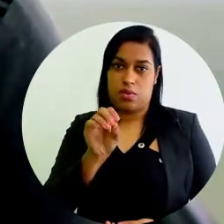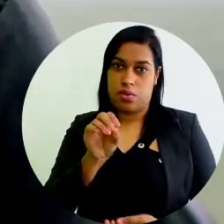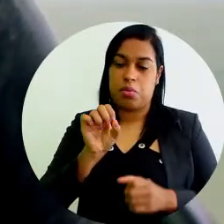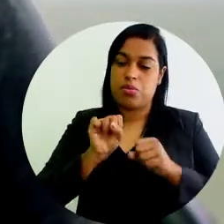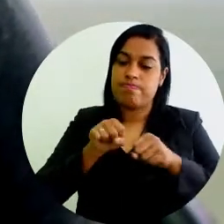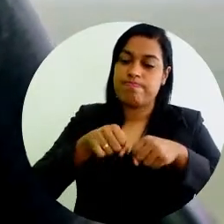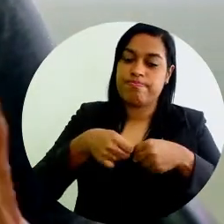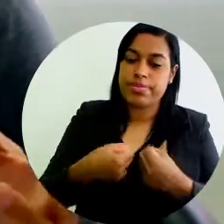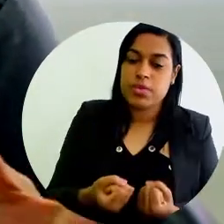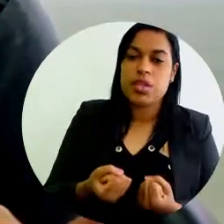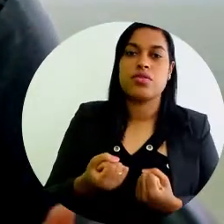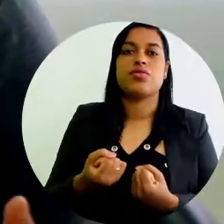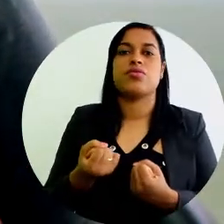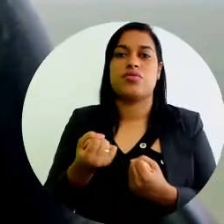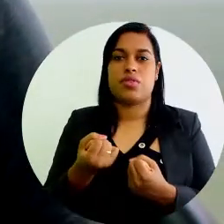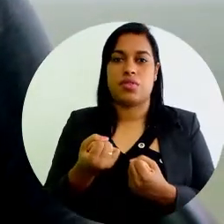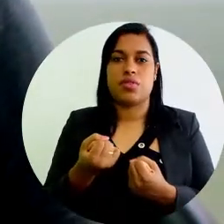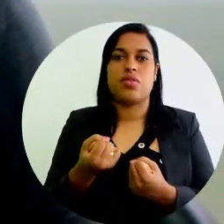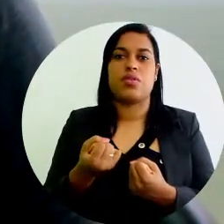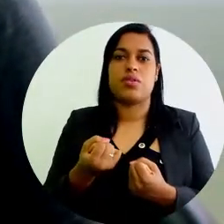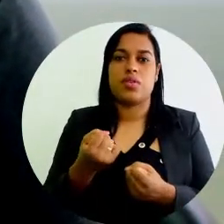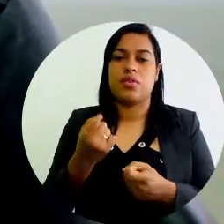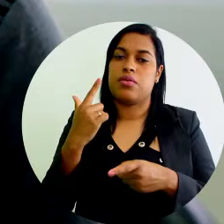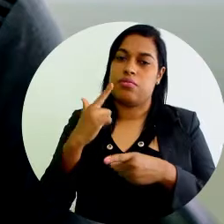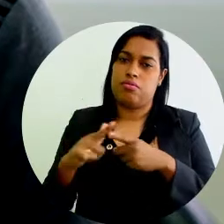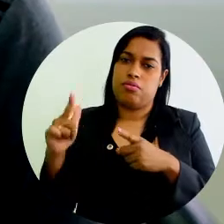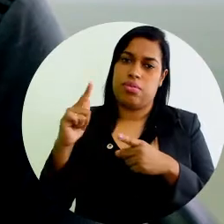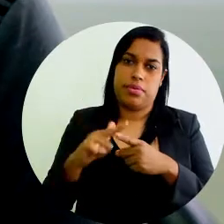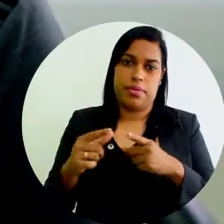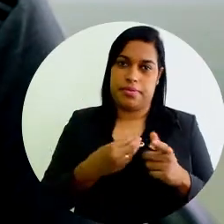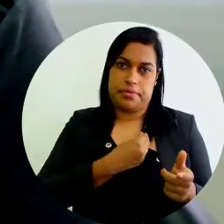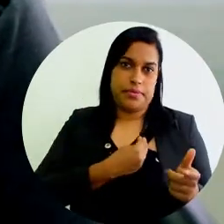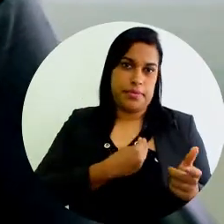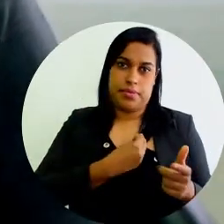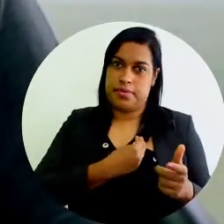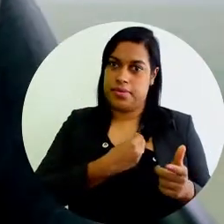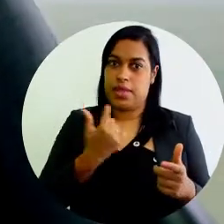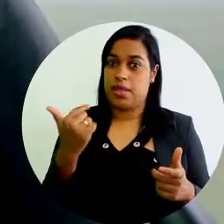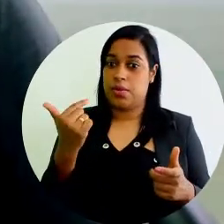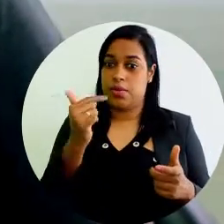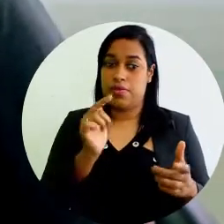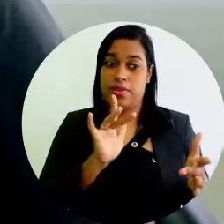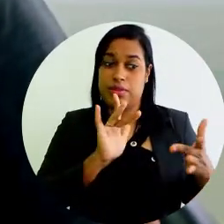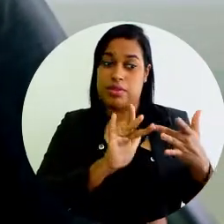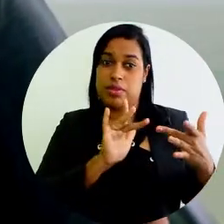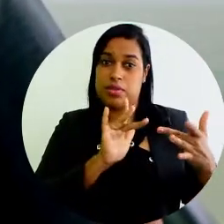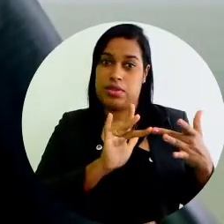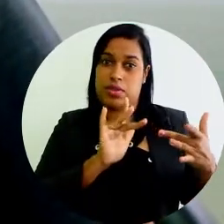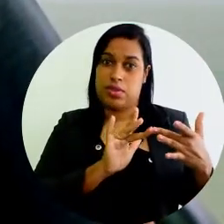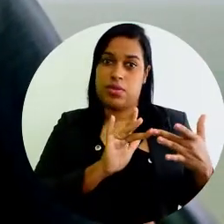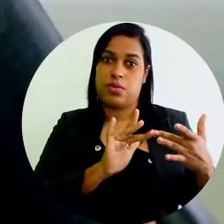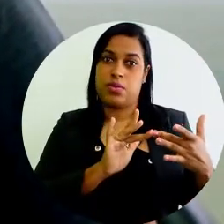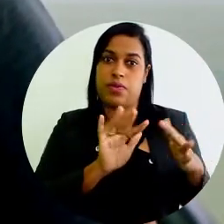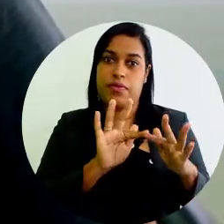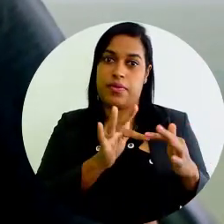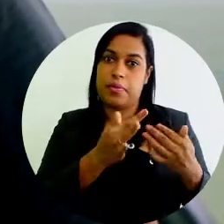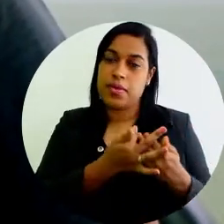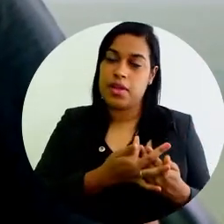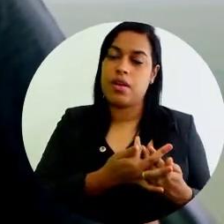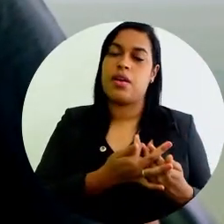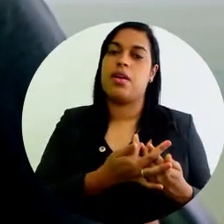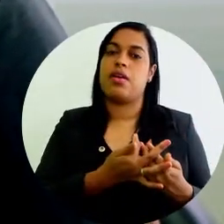lobo. Possivelmente resistiram em situações adversas e não tiveram esse contato